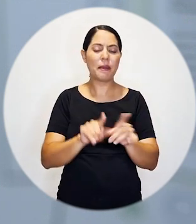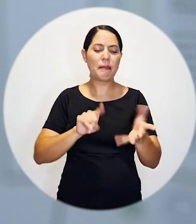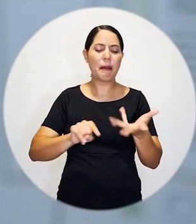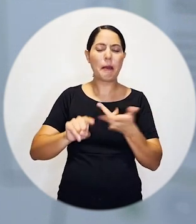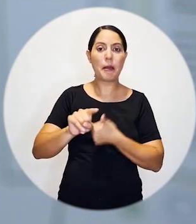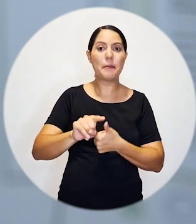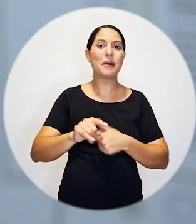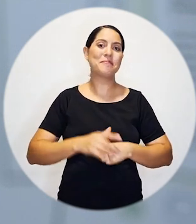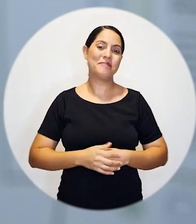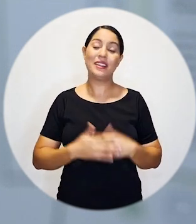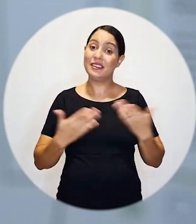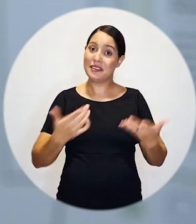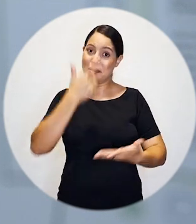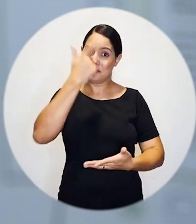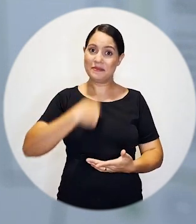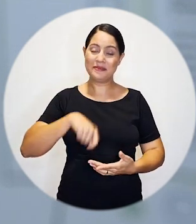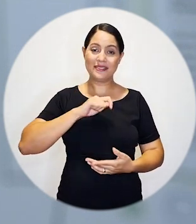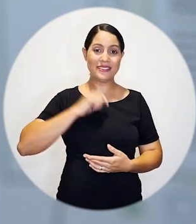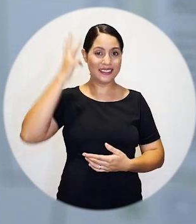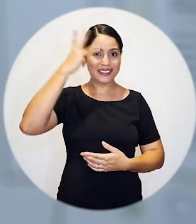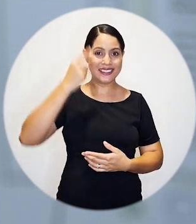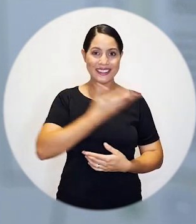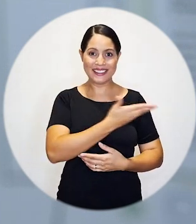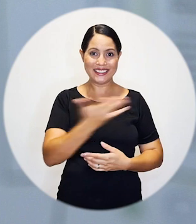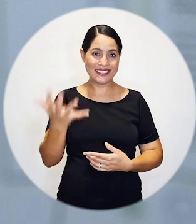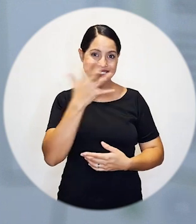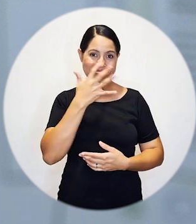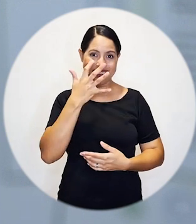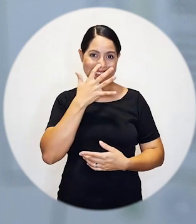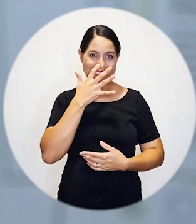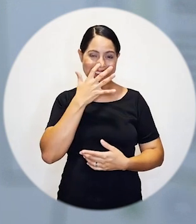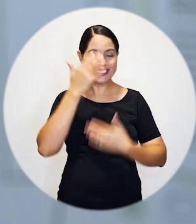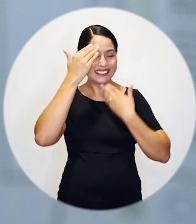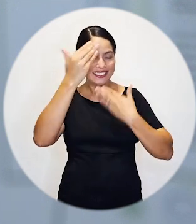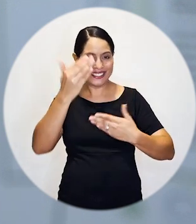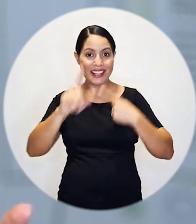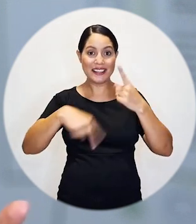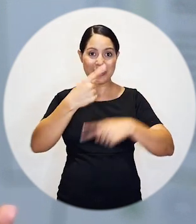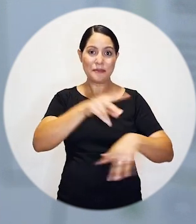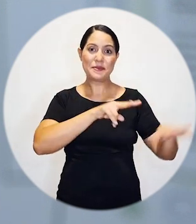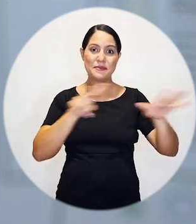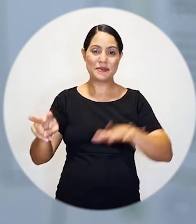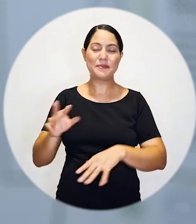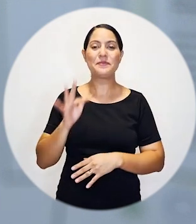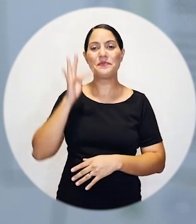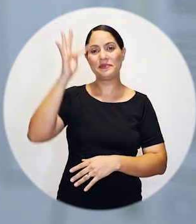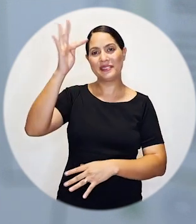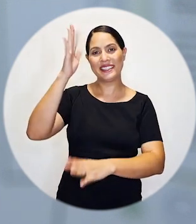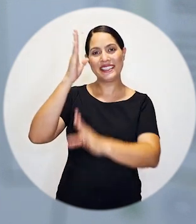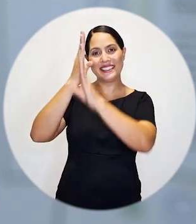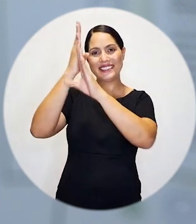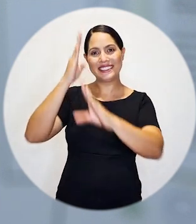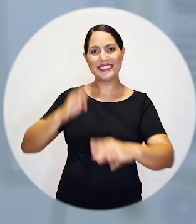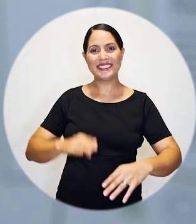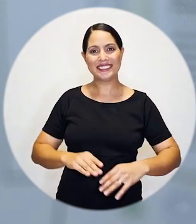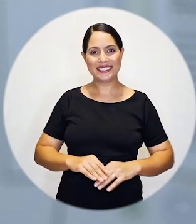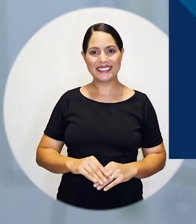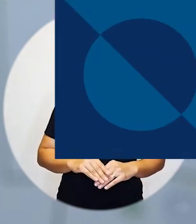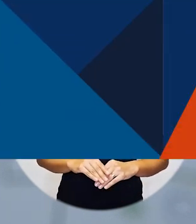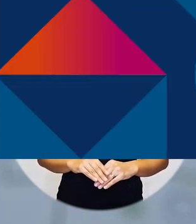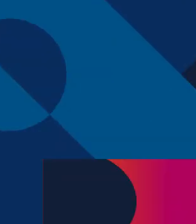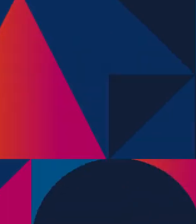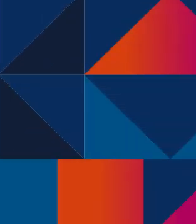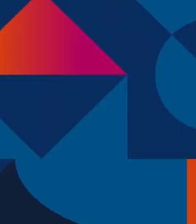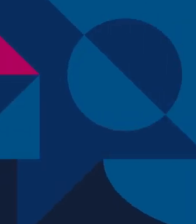matérias exclusivas e muito mais. Eu sou Mariana Xavier e agradeço pela sua companhia. Eu te espero na próxima semana. Até lá!